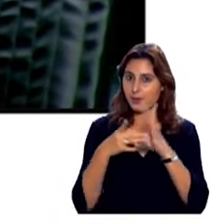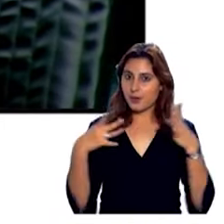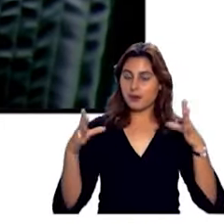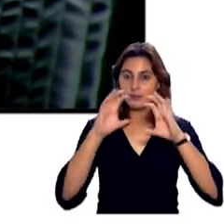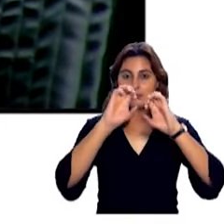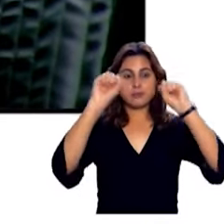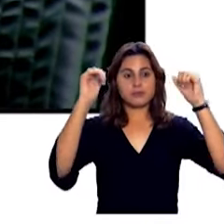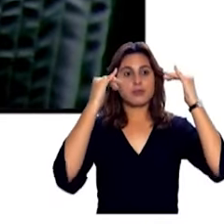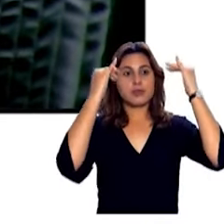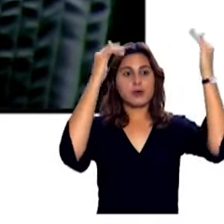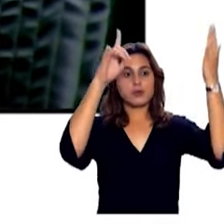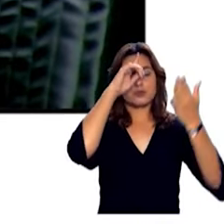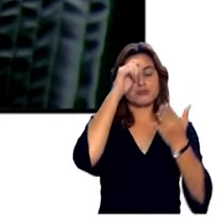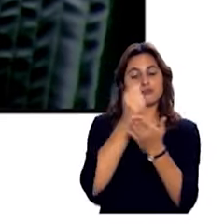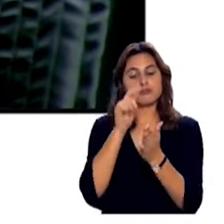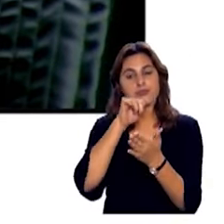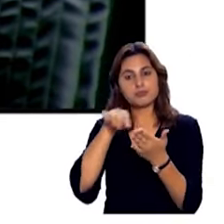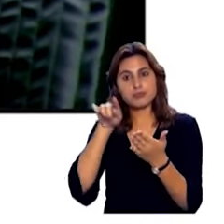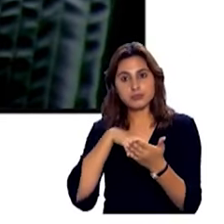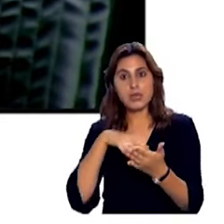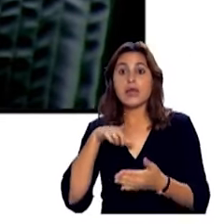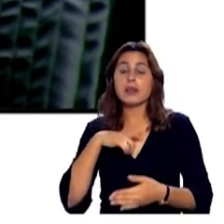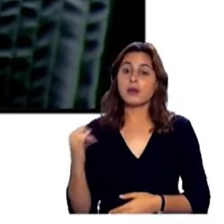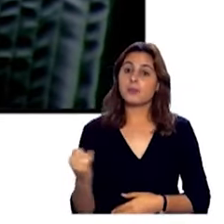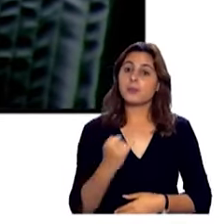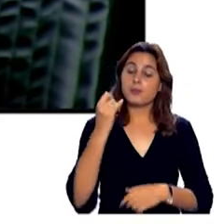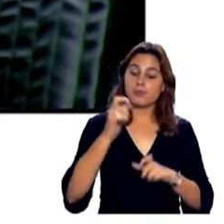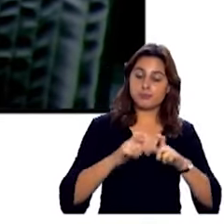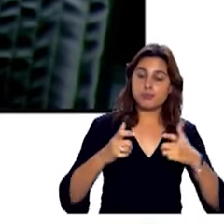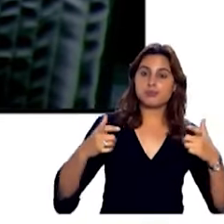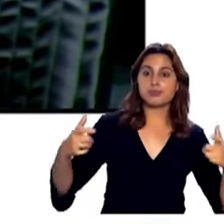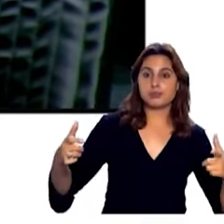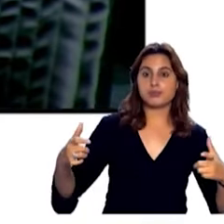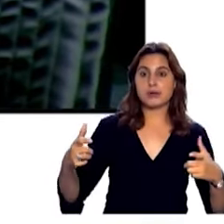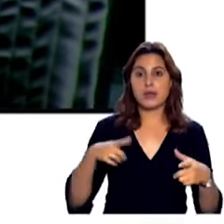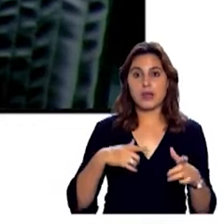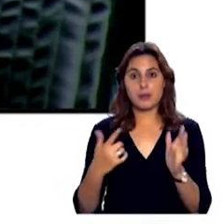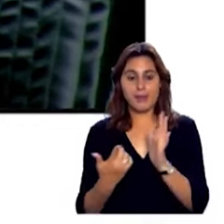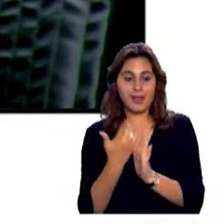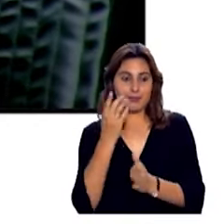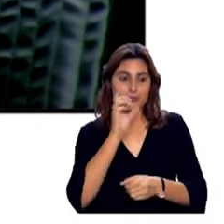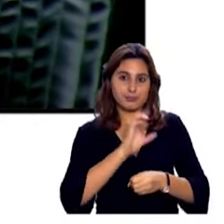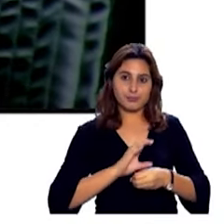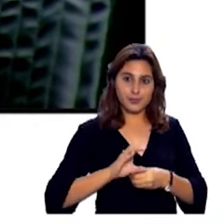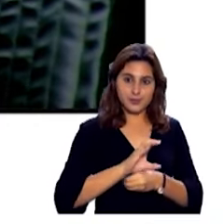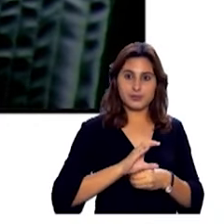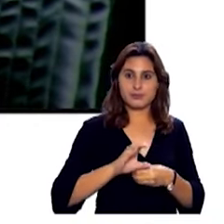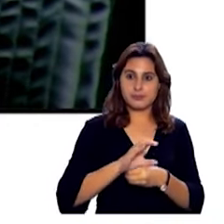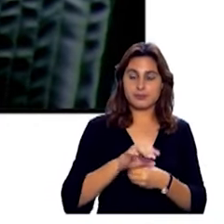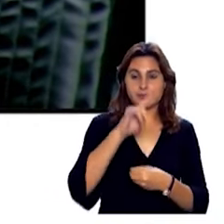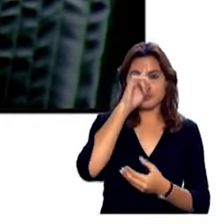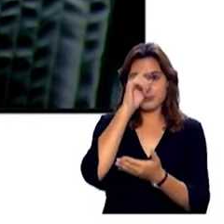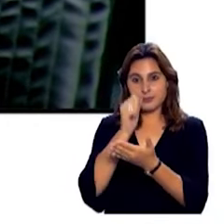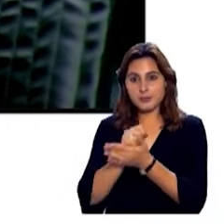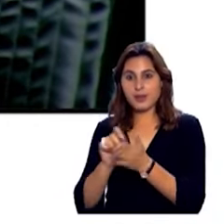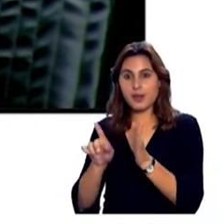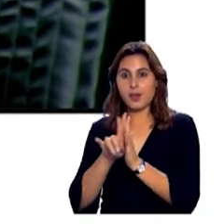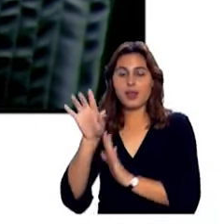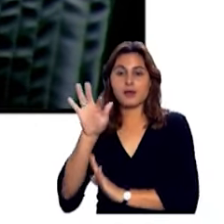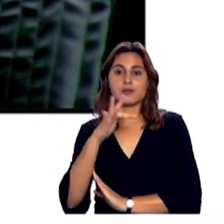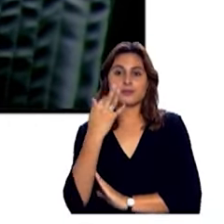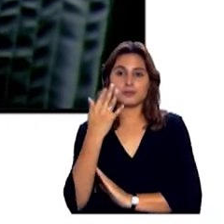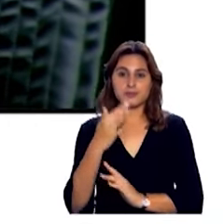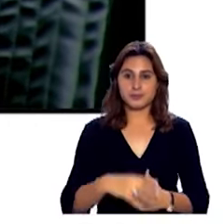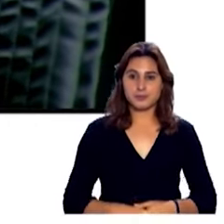faz com que haja uma importância crescente no papel da colegialidade nas decisões francesas